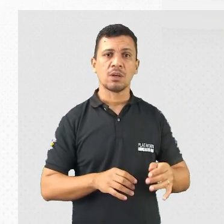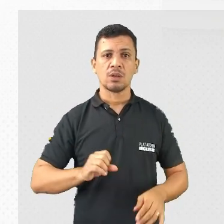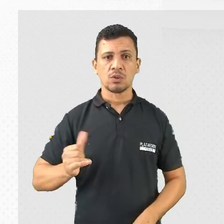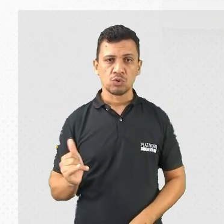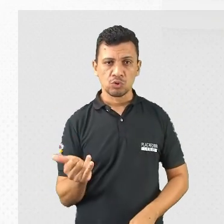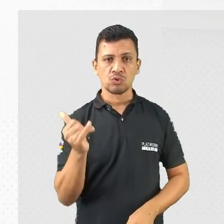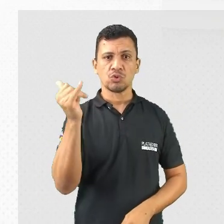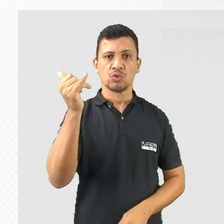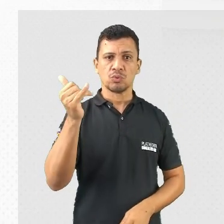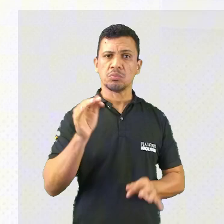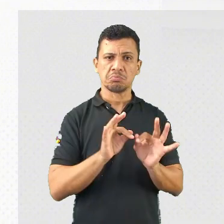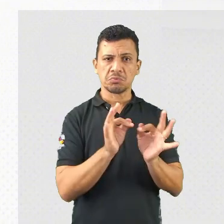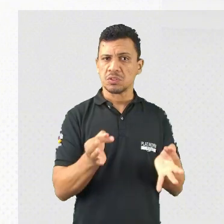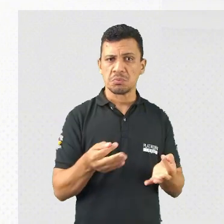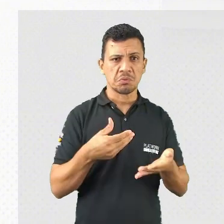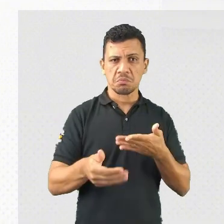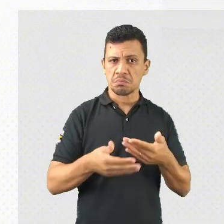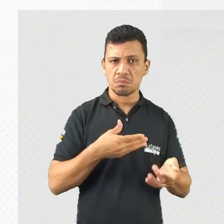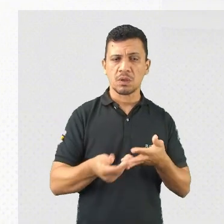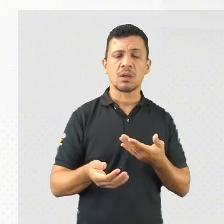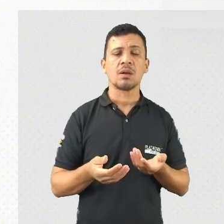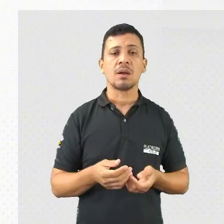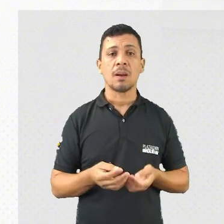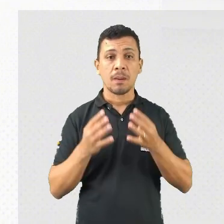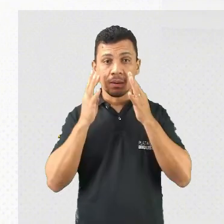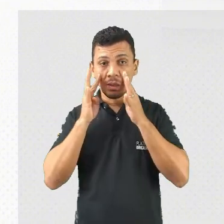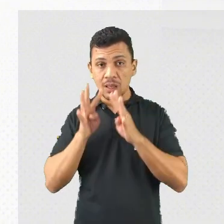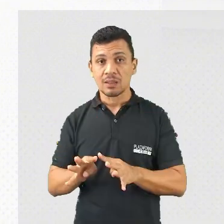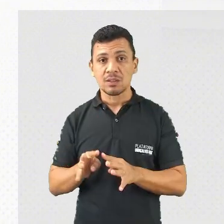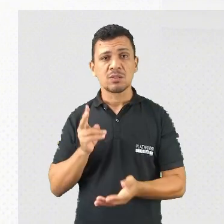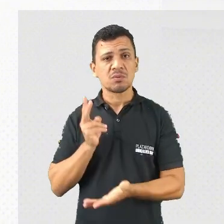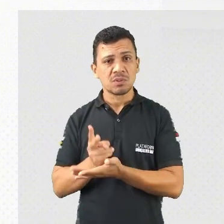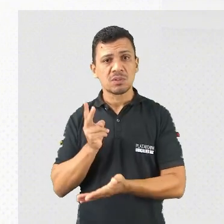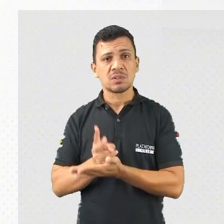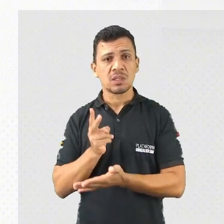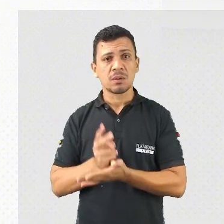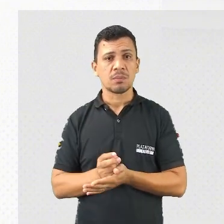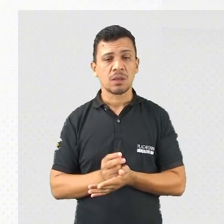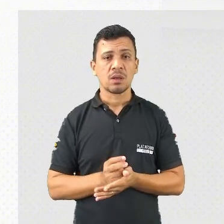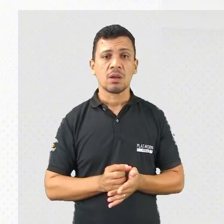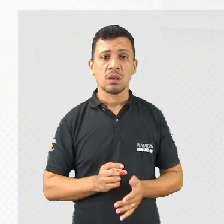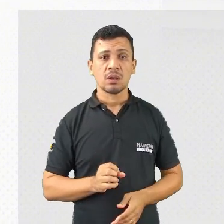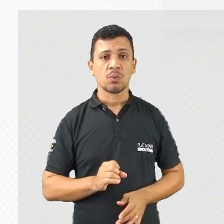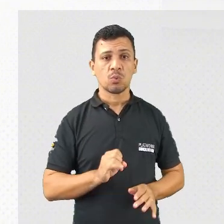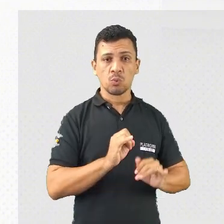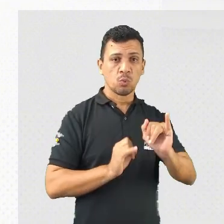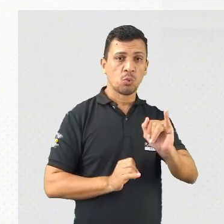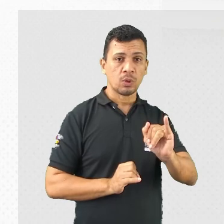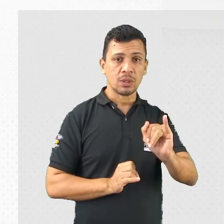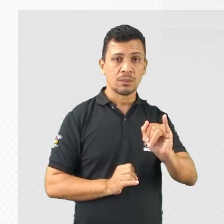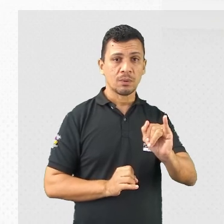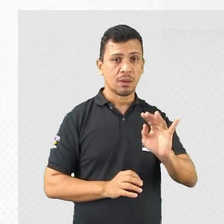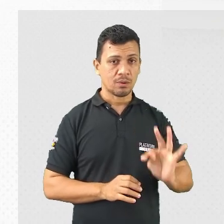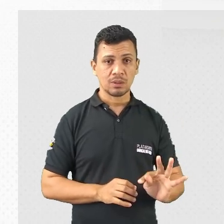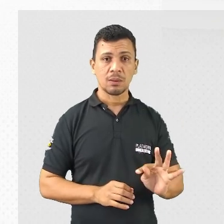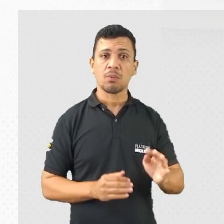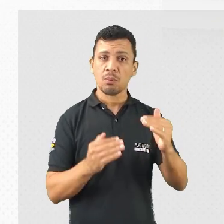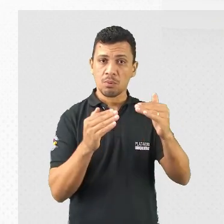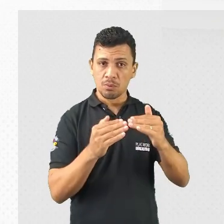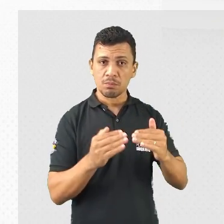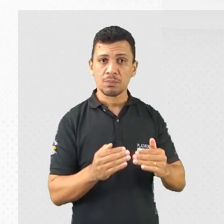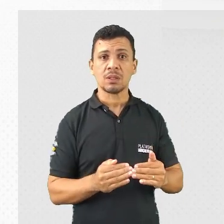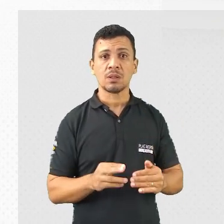composto ou de juros simples, você presta sempre atenção na sua taxa, no seu tempo, para ver se eles estão alinhados, se eles estão na